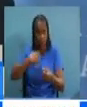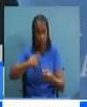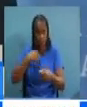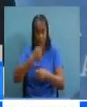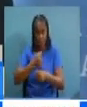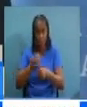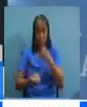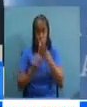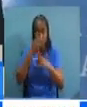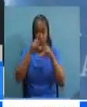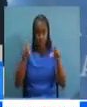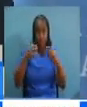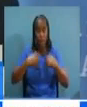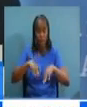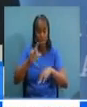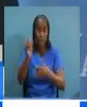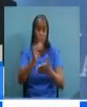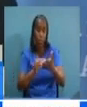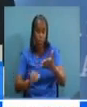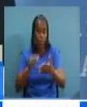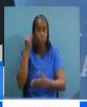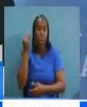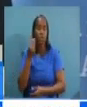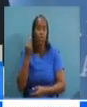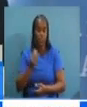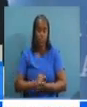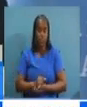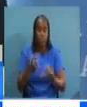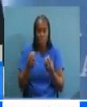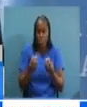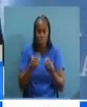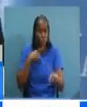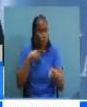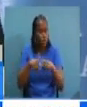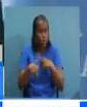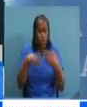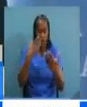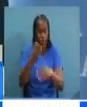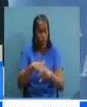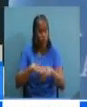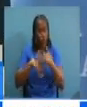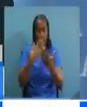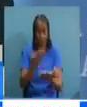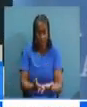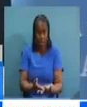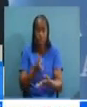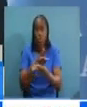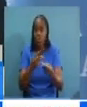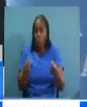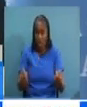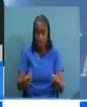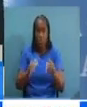empreendedorismo, mas também em matéria de contratação jovem. Várias políticas implementadas e com